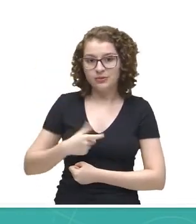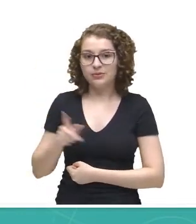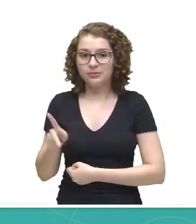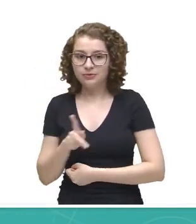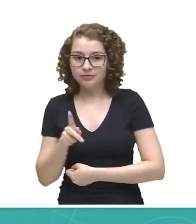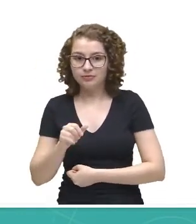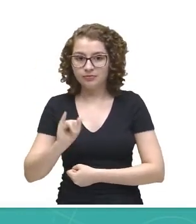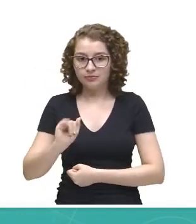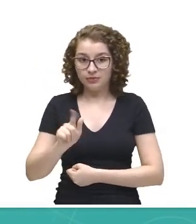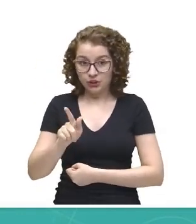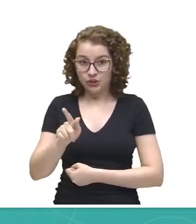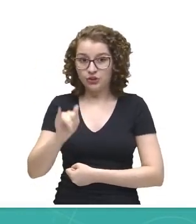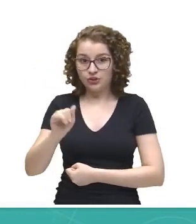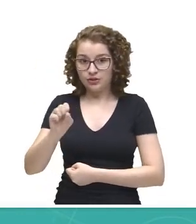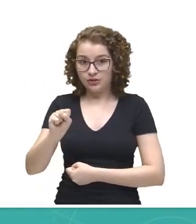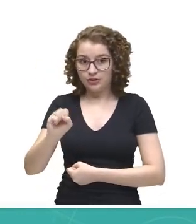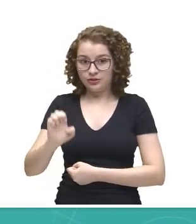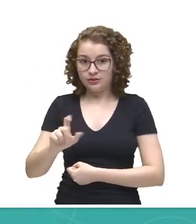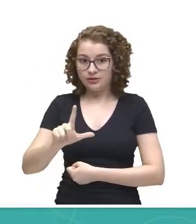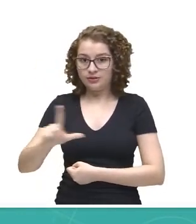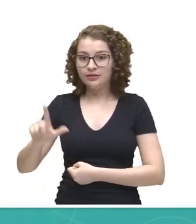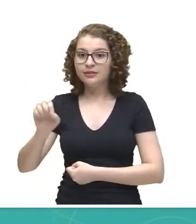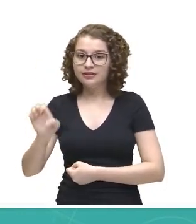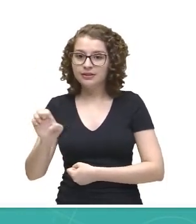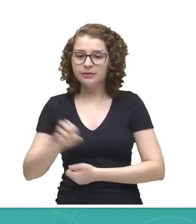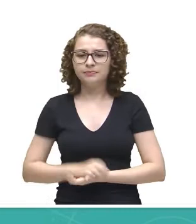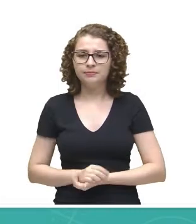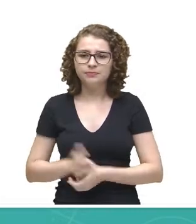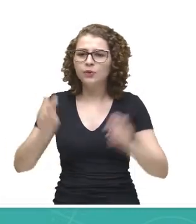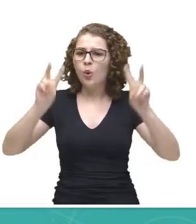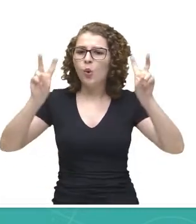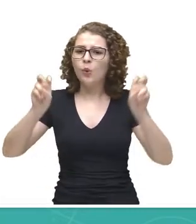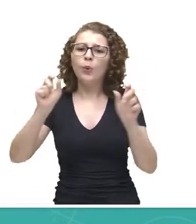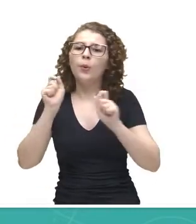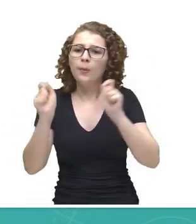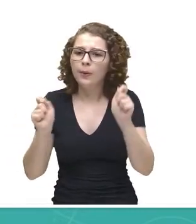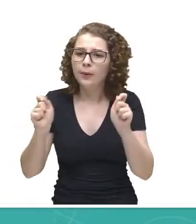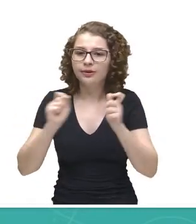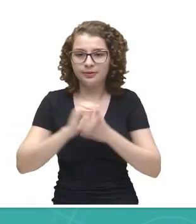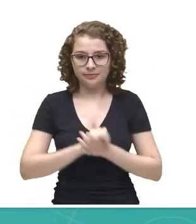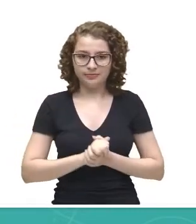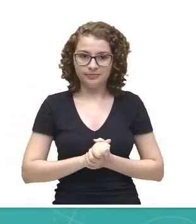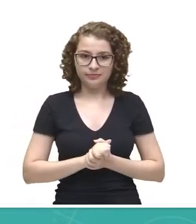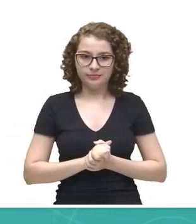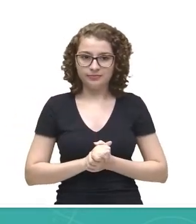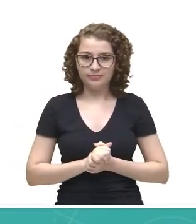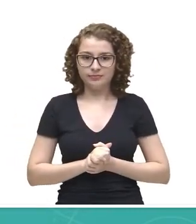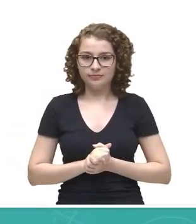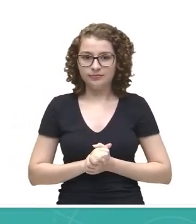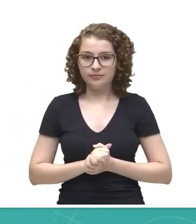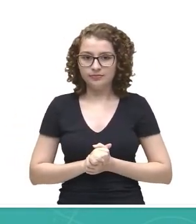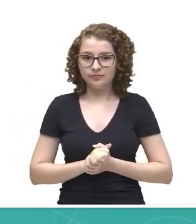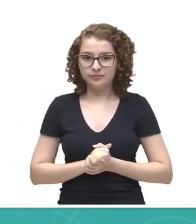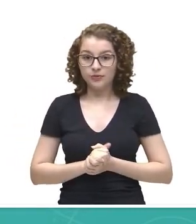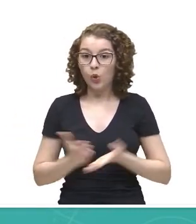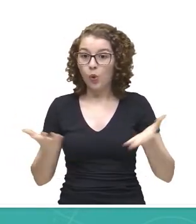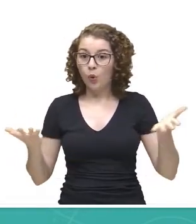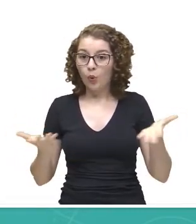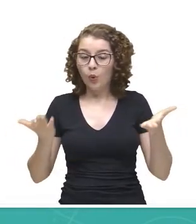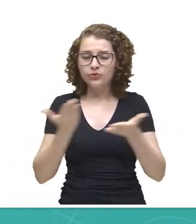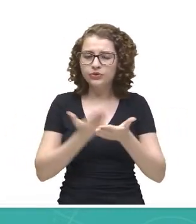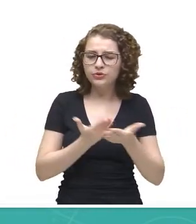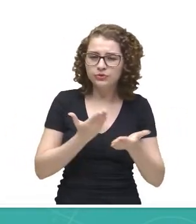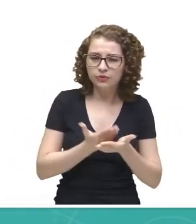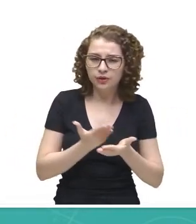aqui com vocês. Vamos observar aí qual é o nosso conteúdo da aula de hoje. Então, olha só. Hoje a gente vai estudar